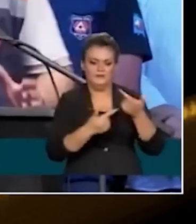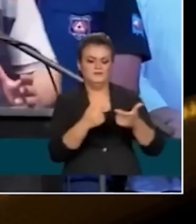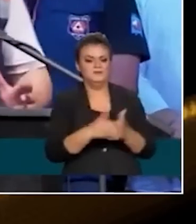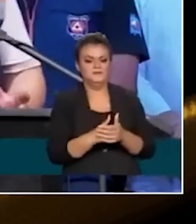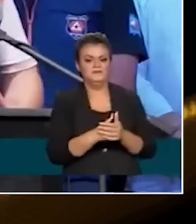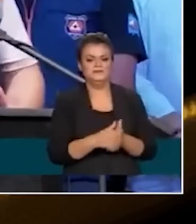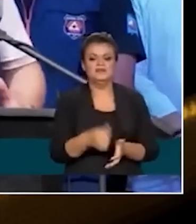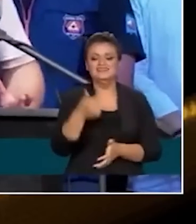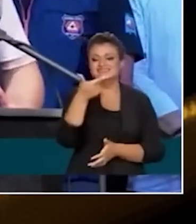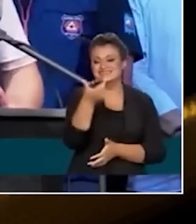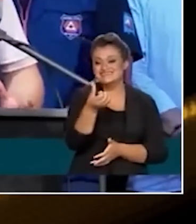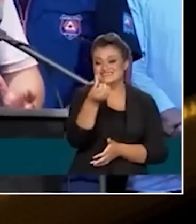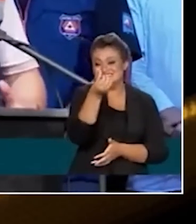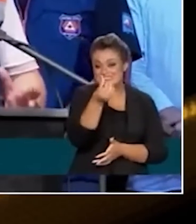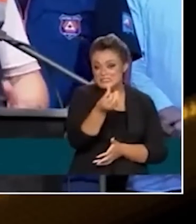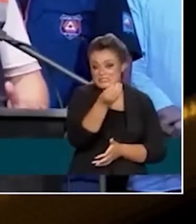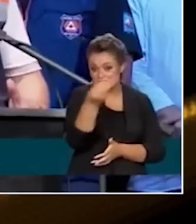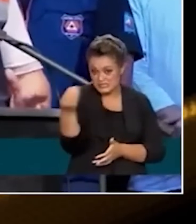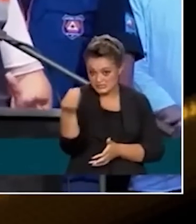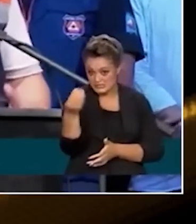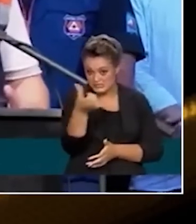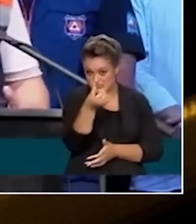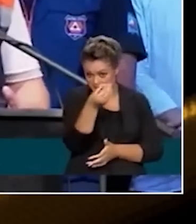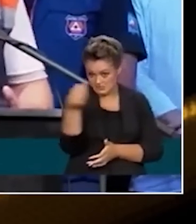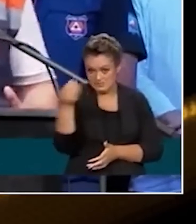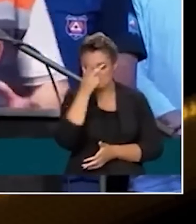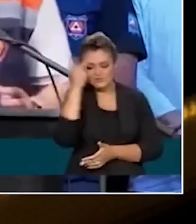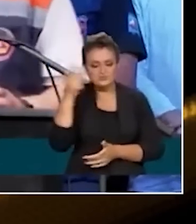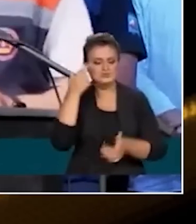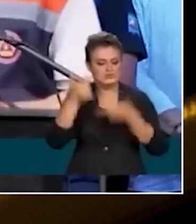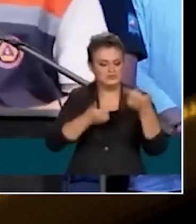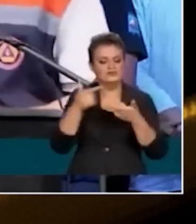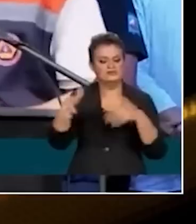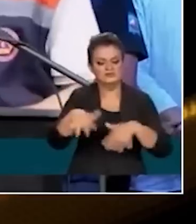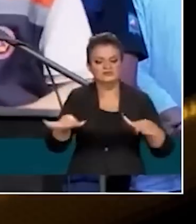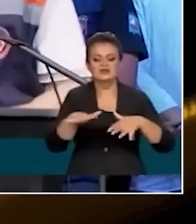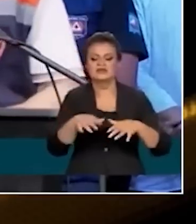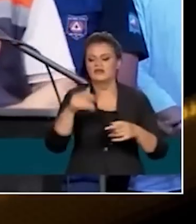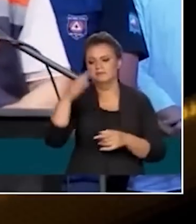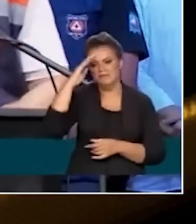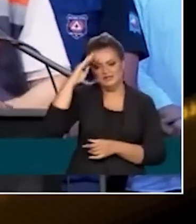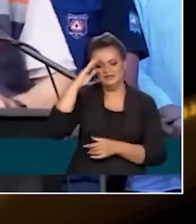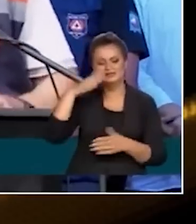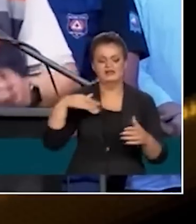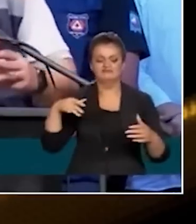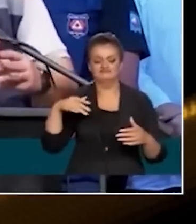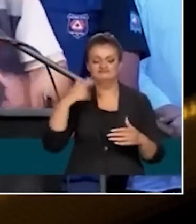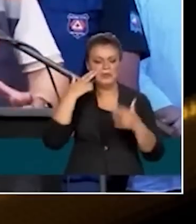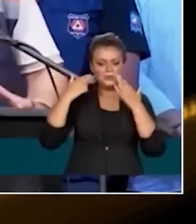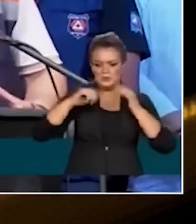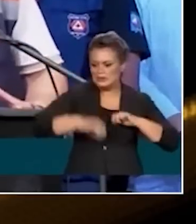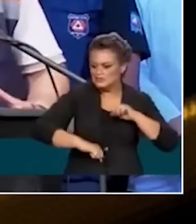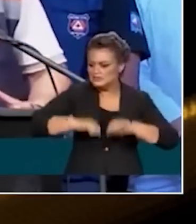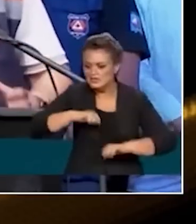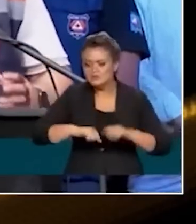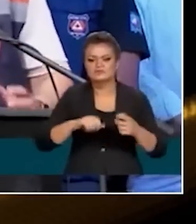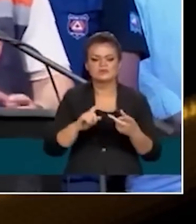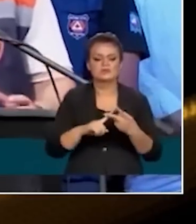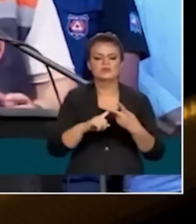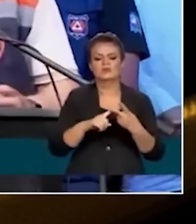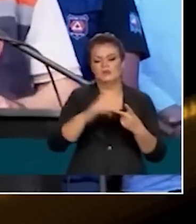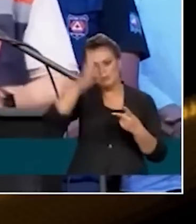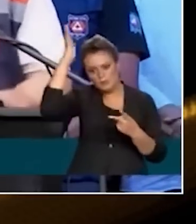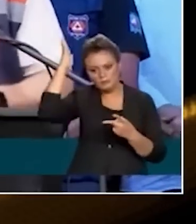percebe que não faltam palavras porque as ideias estão perfeitamente organizadas ele sabe o que quer São Paulo